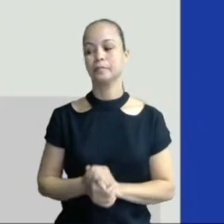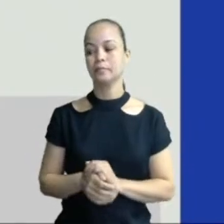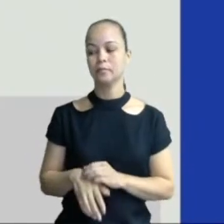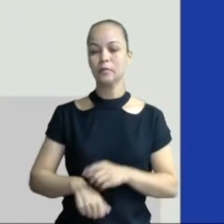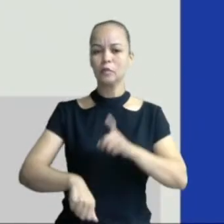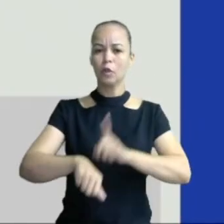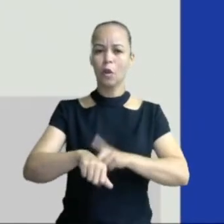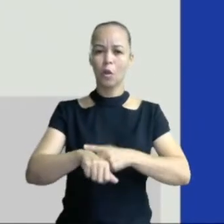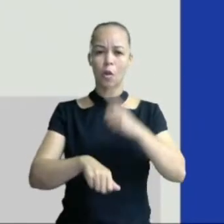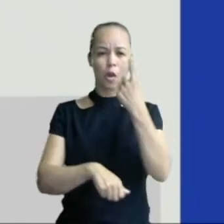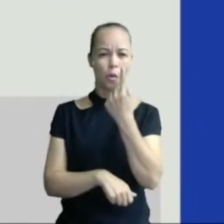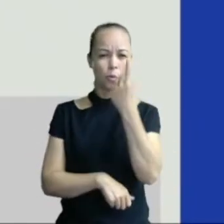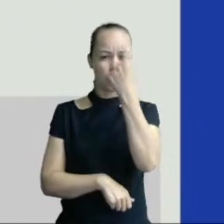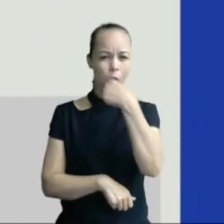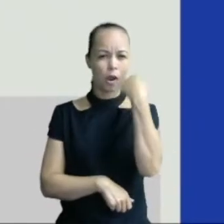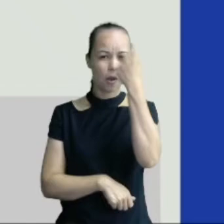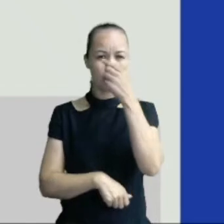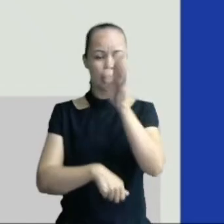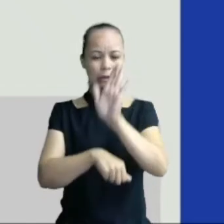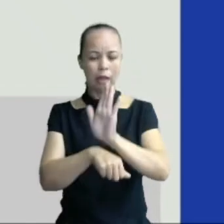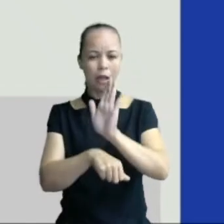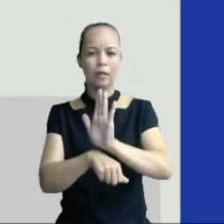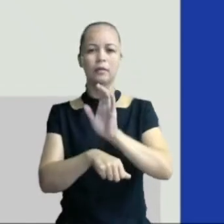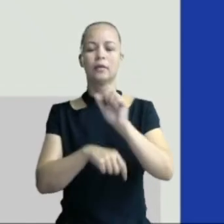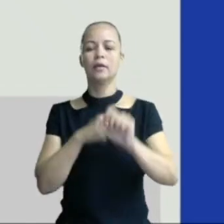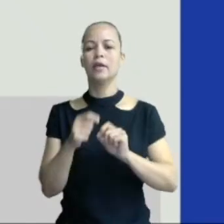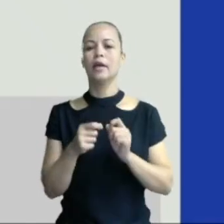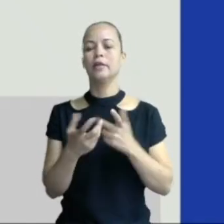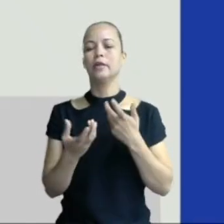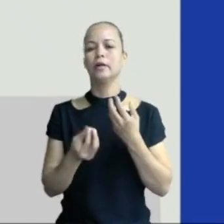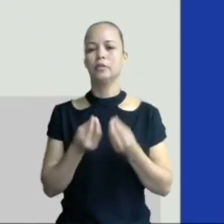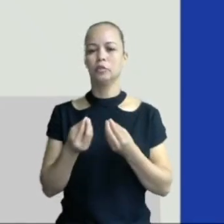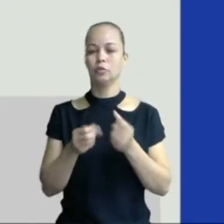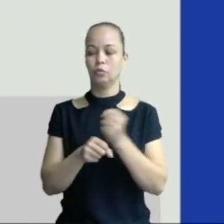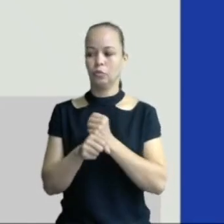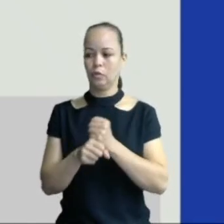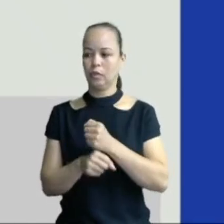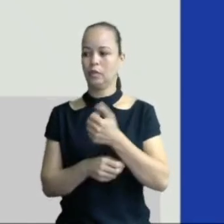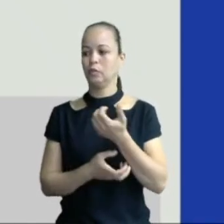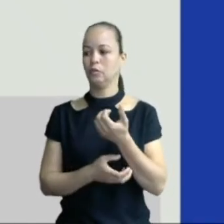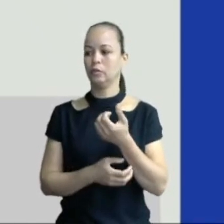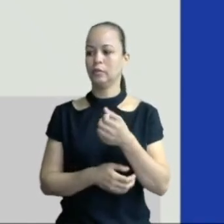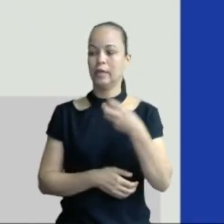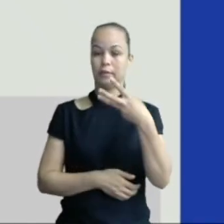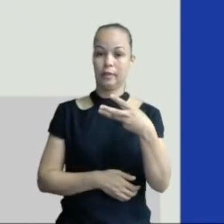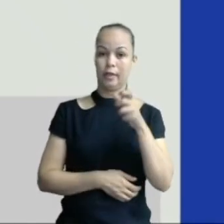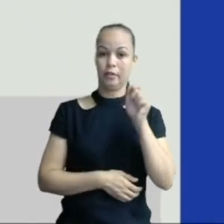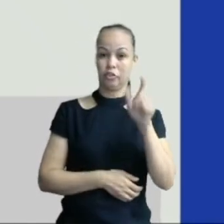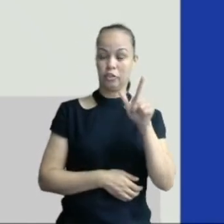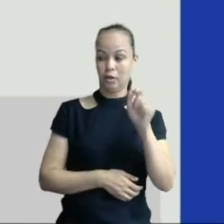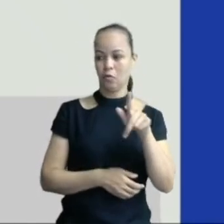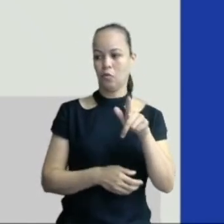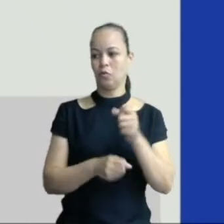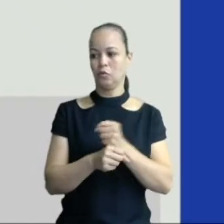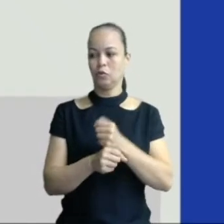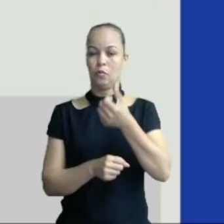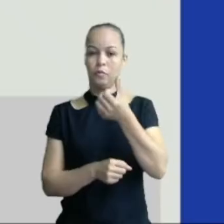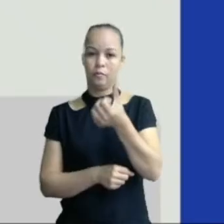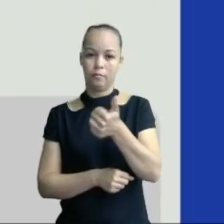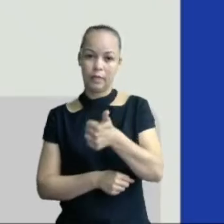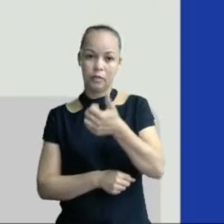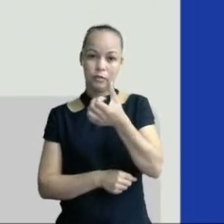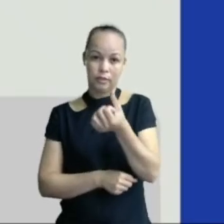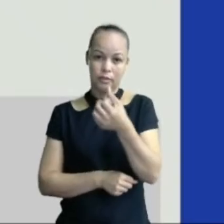1h da tarde do dia 3 de agosto de 1645, deu-se a grande